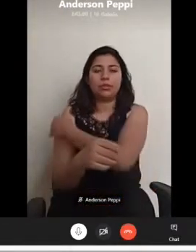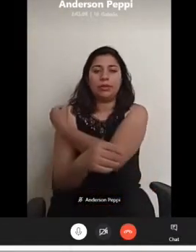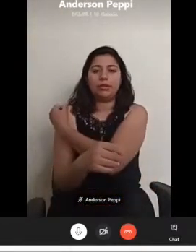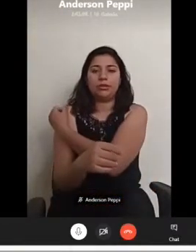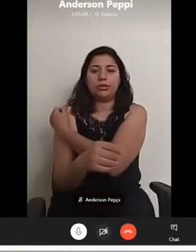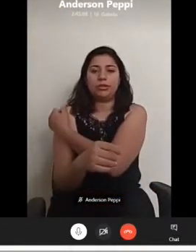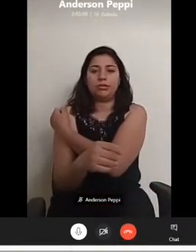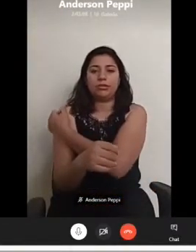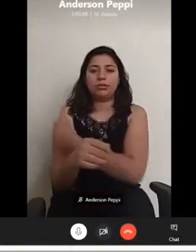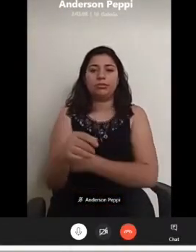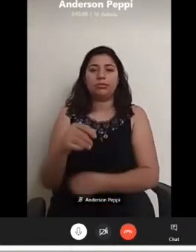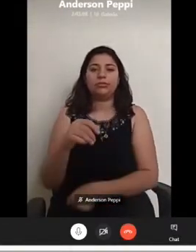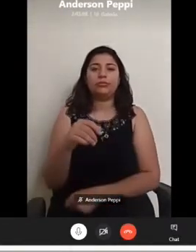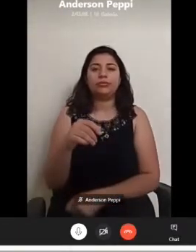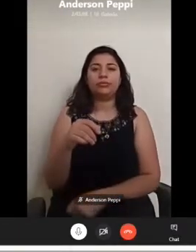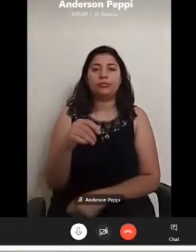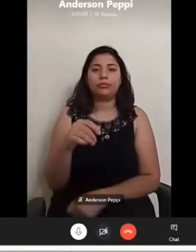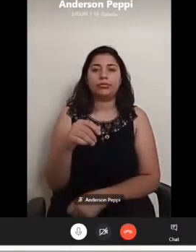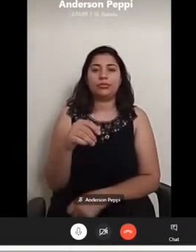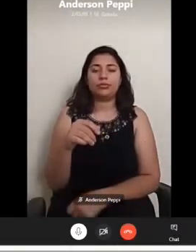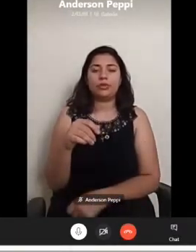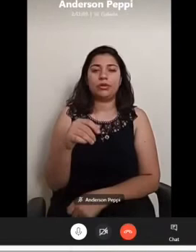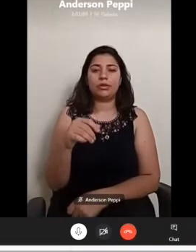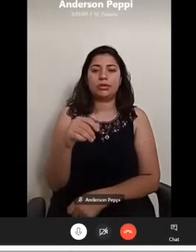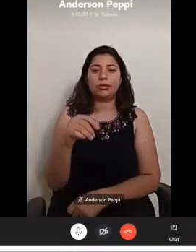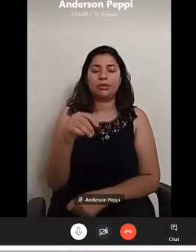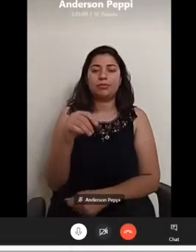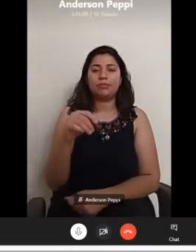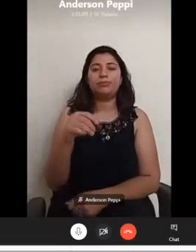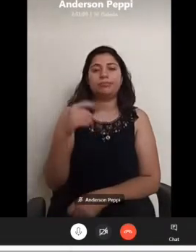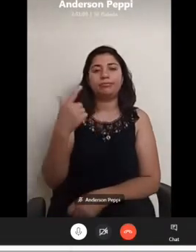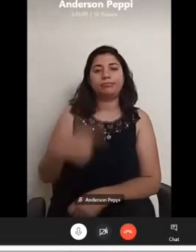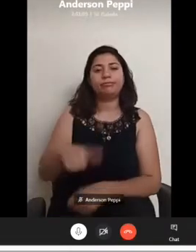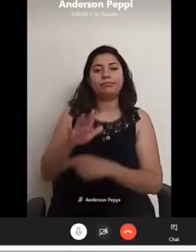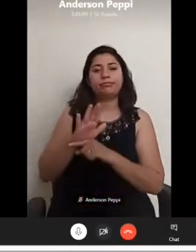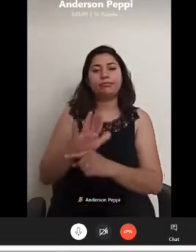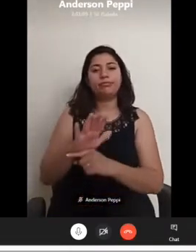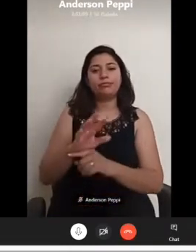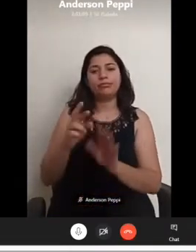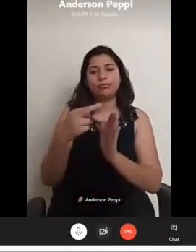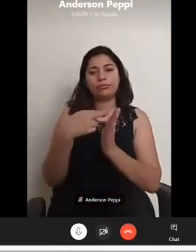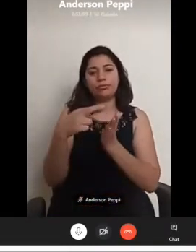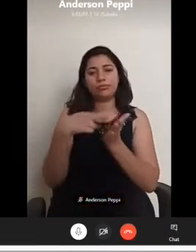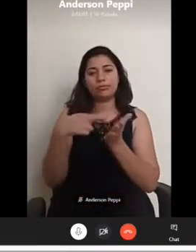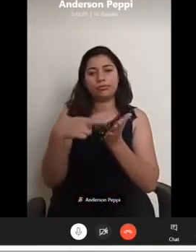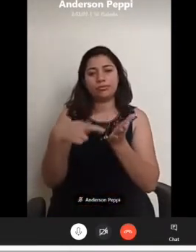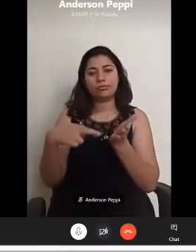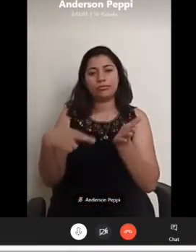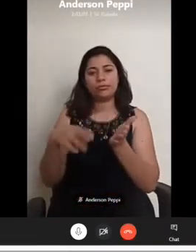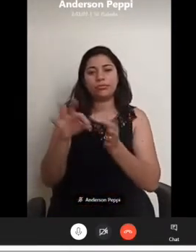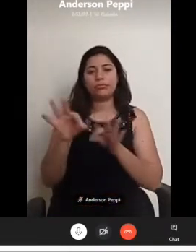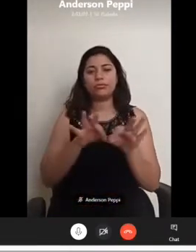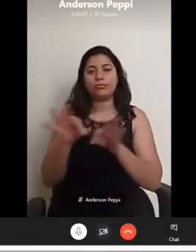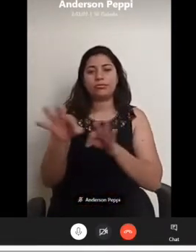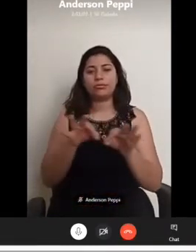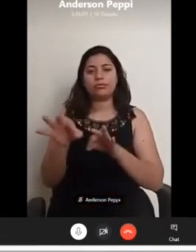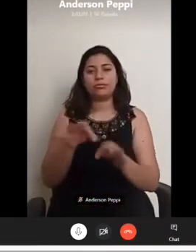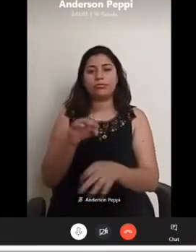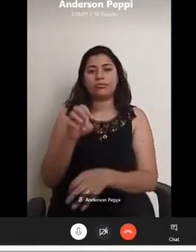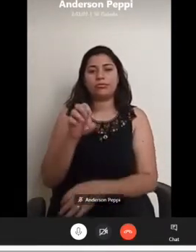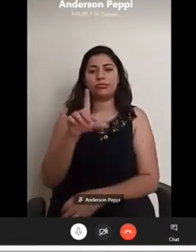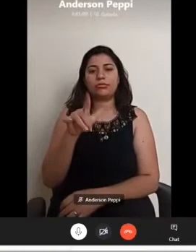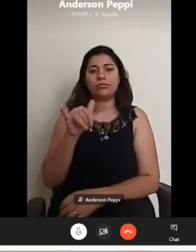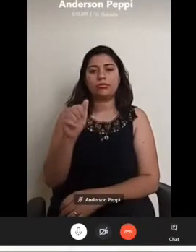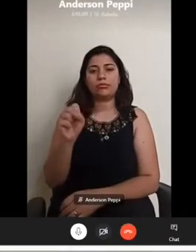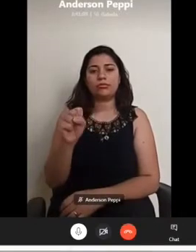Comissão de Constituição, Justiça e Redação. André Rogério Barbosa, Elias Marcelo Sleiman, Laudo Gomes da